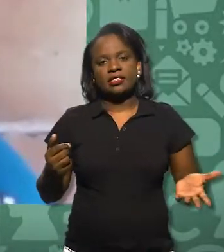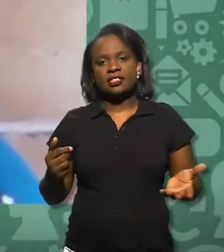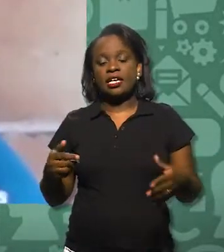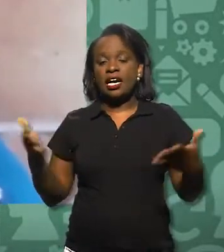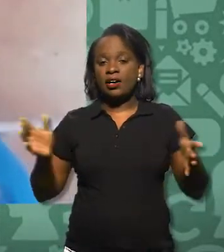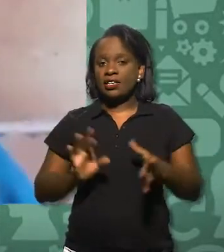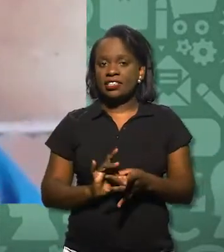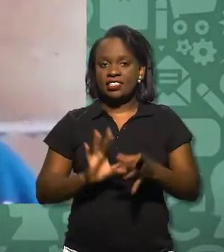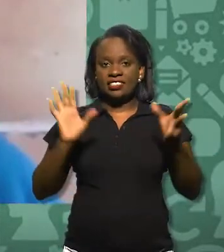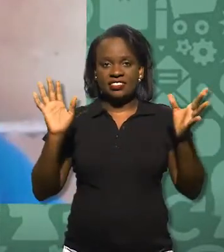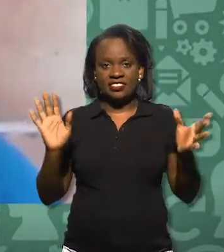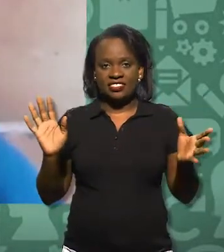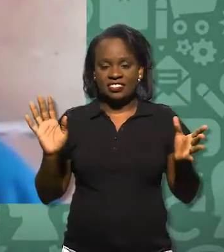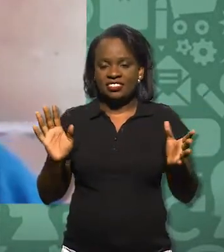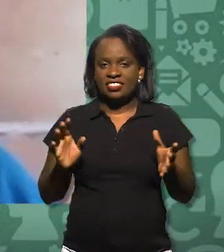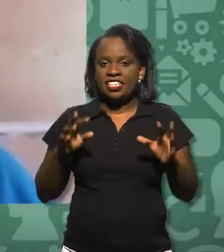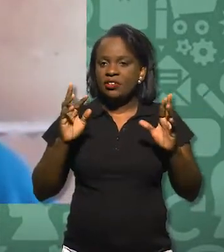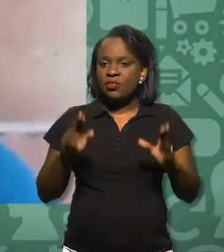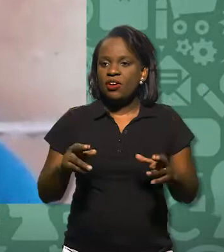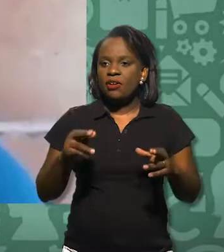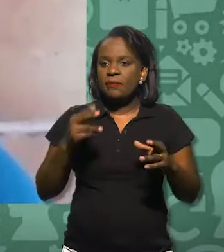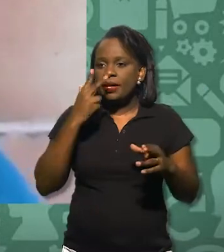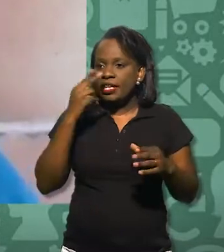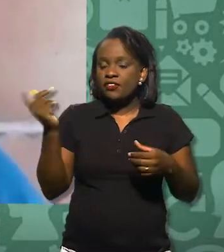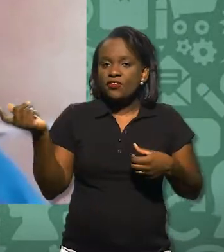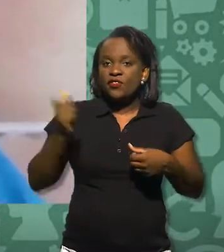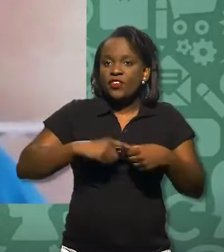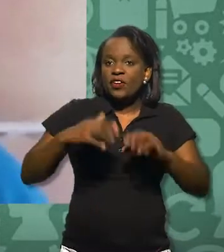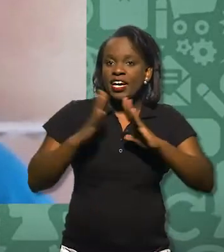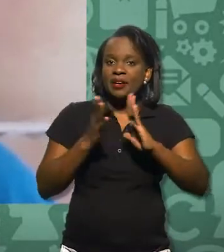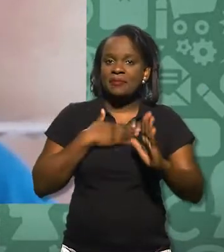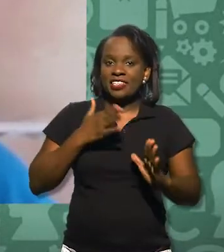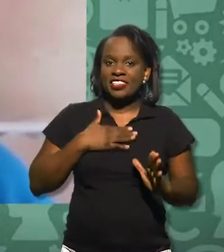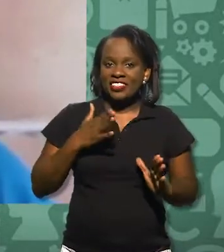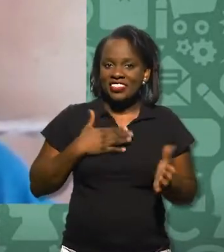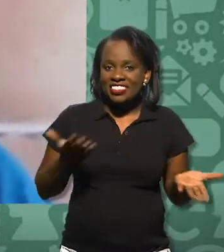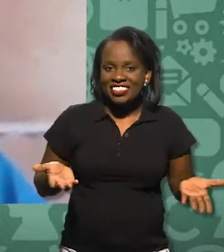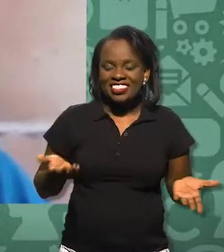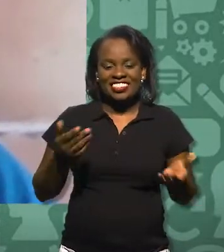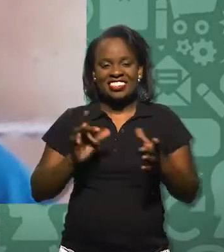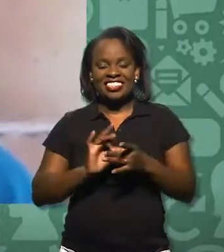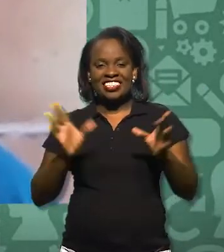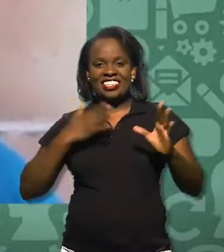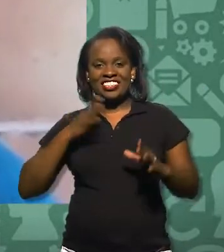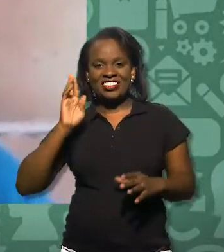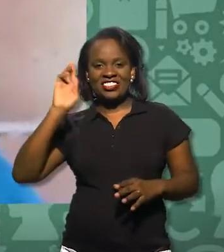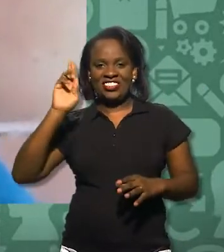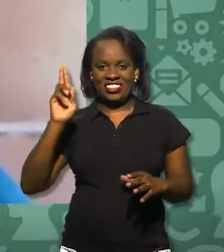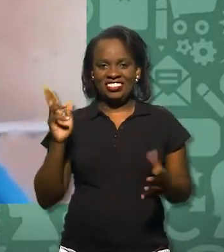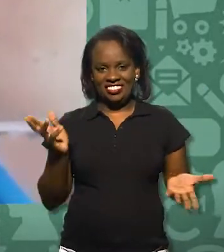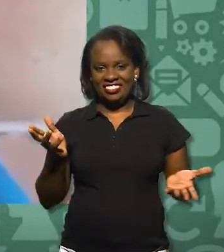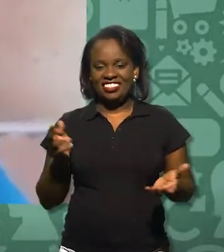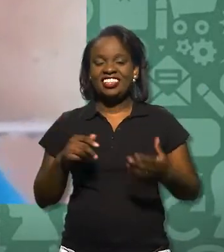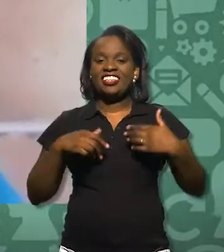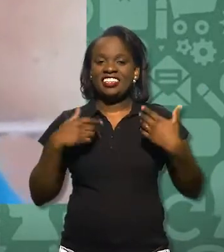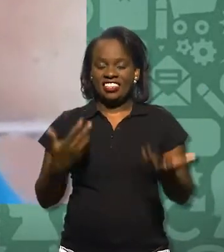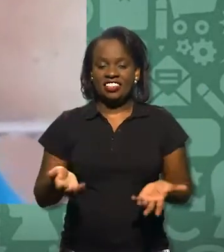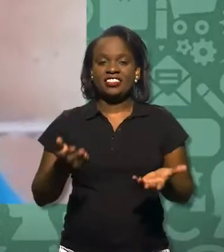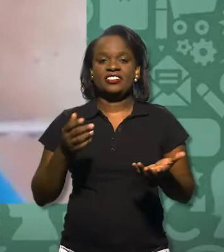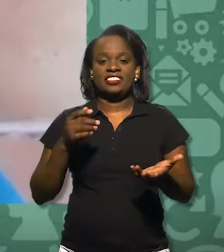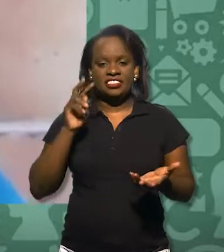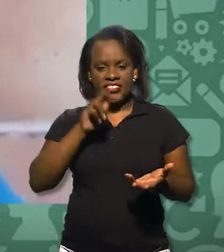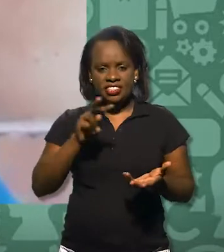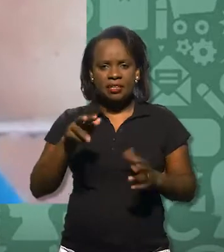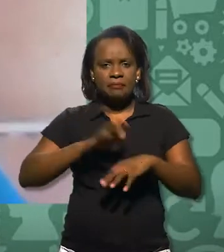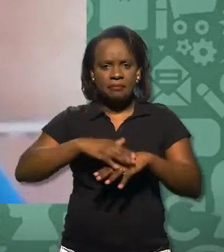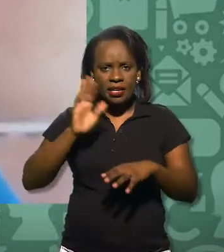estão livres, né? Como se eles tivessem, devolveram a casa para a gente, nós somos de novo os donos da casa. Então, a gente